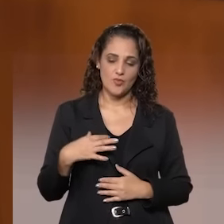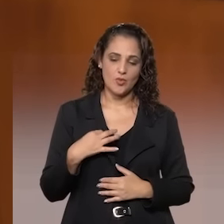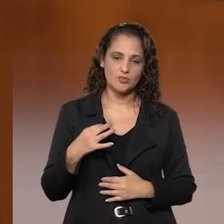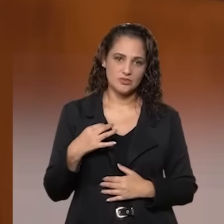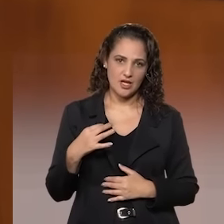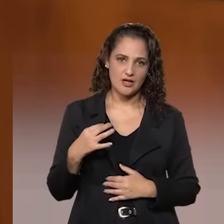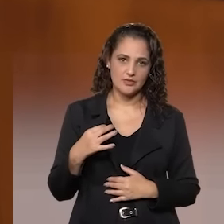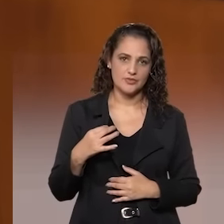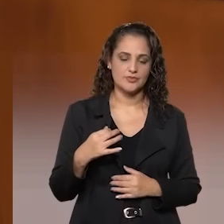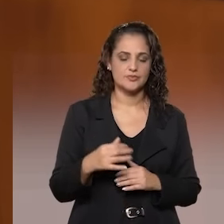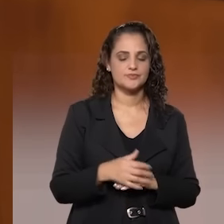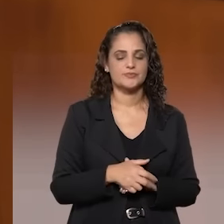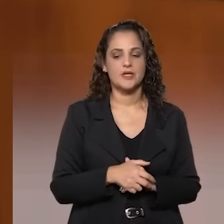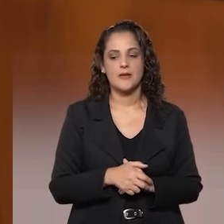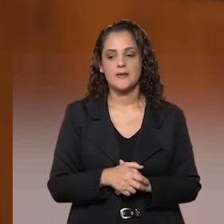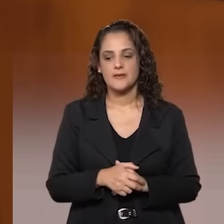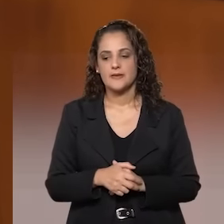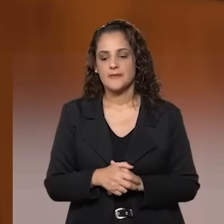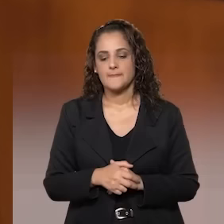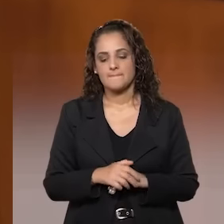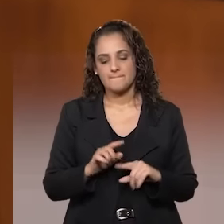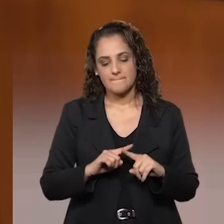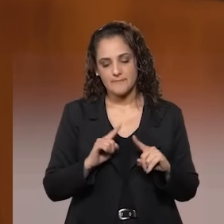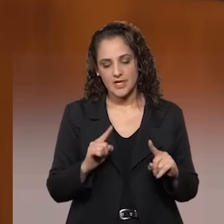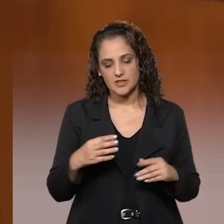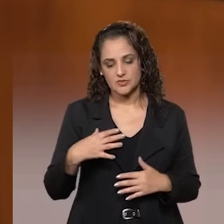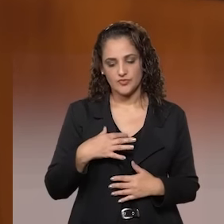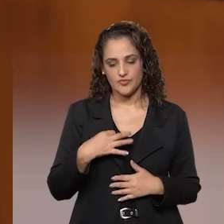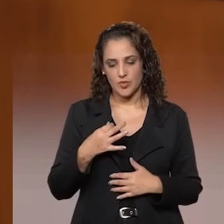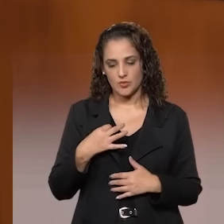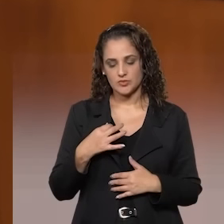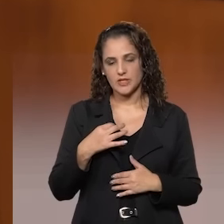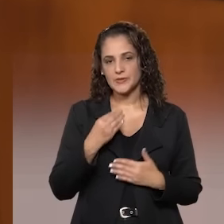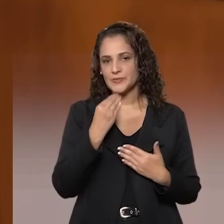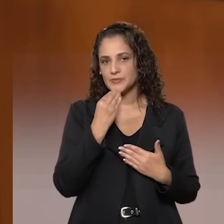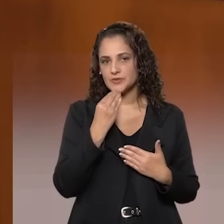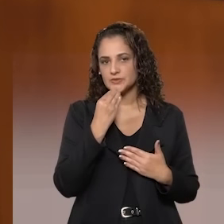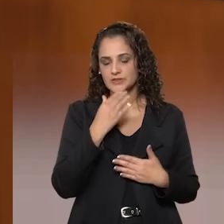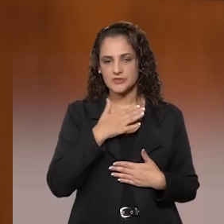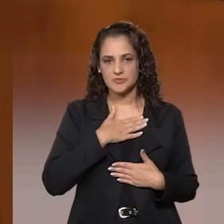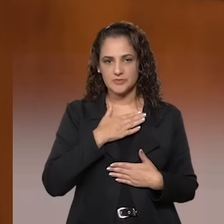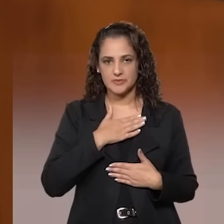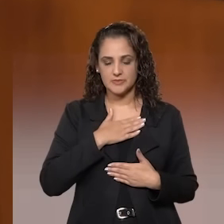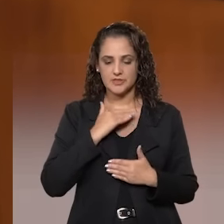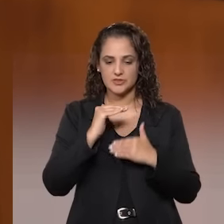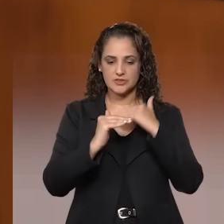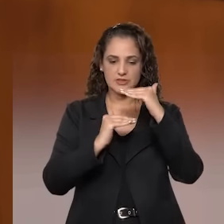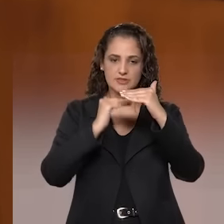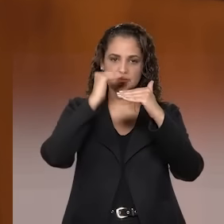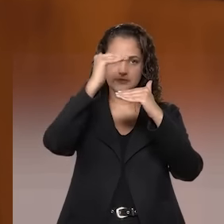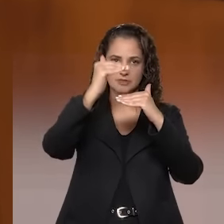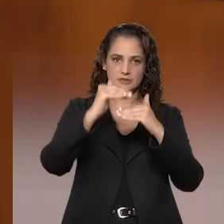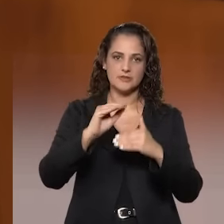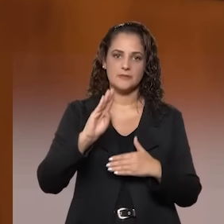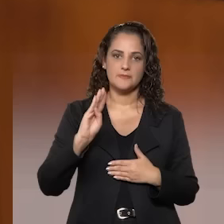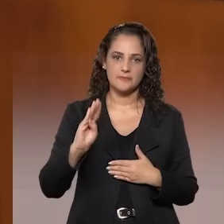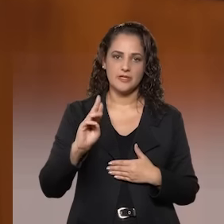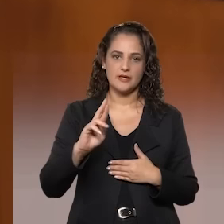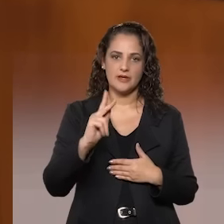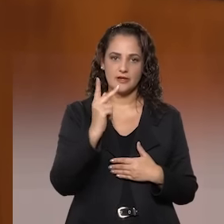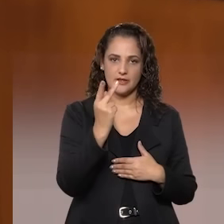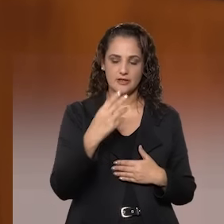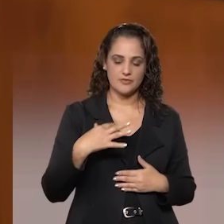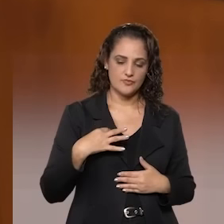oportunidade de de crescimento além da brh também fui voluntária e ainda estou na Fiesp fui do